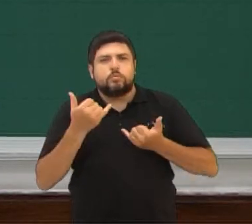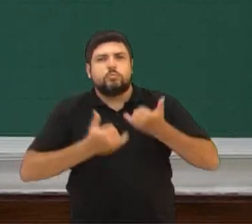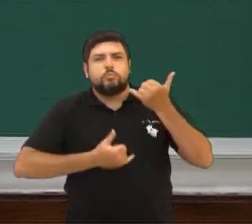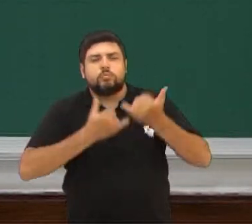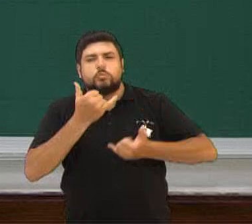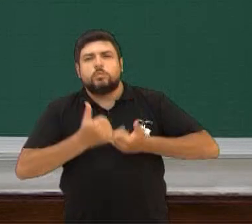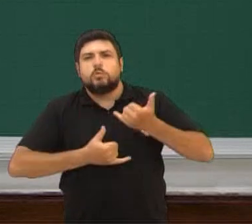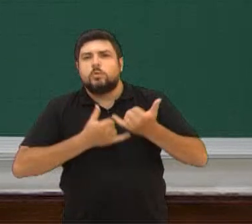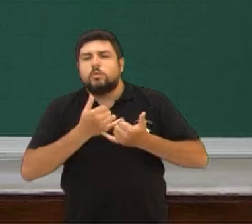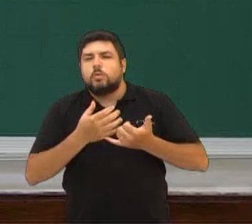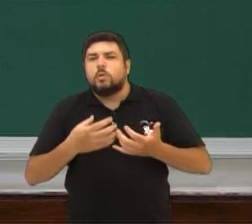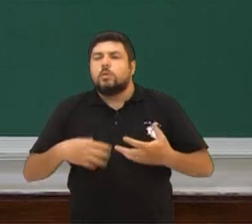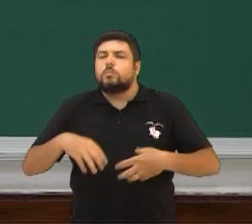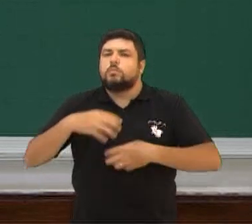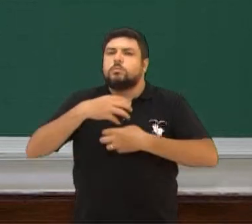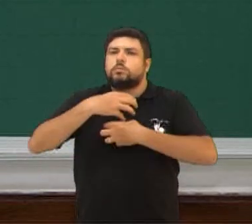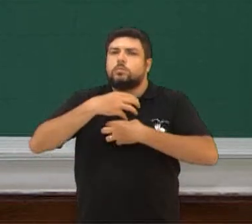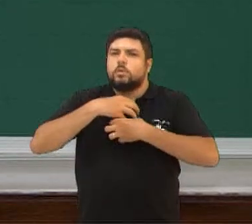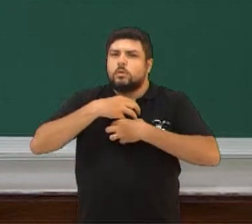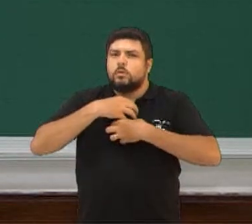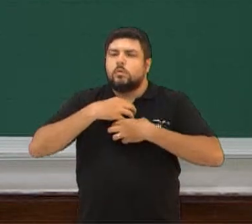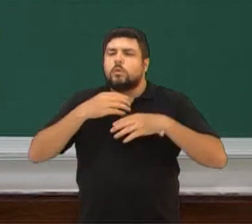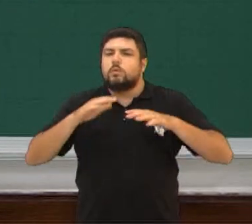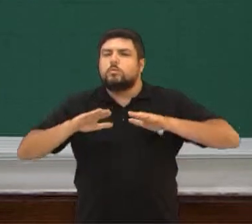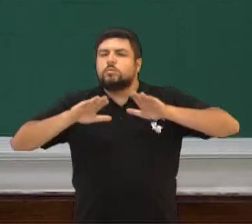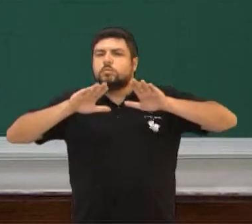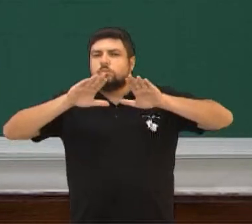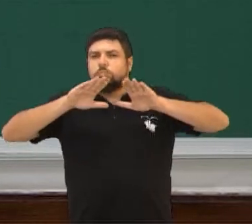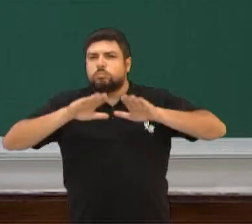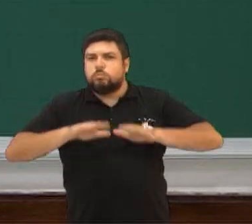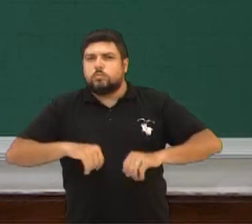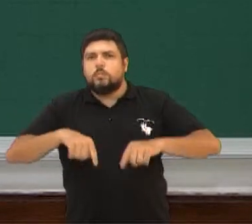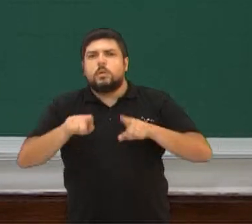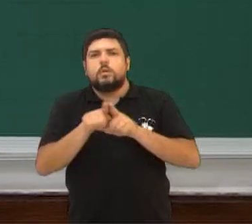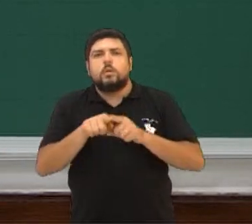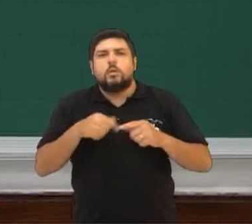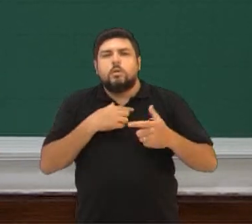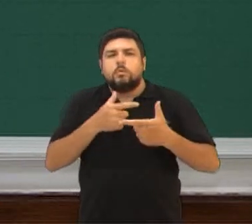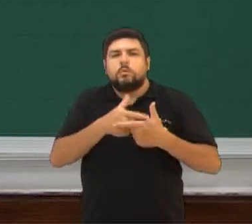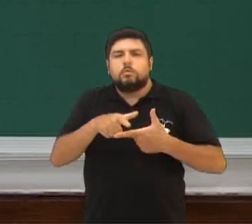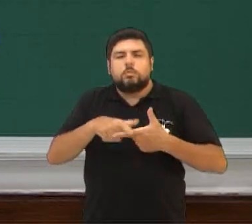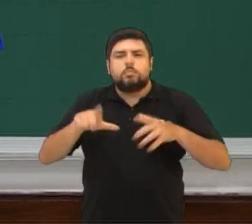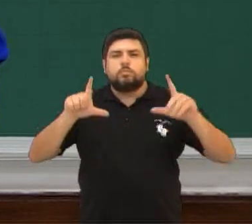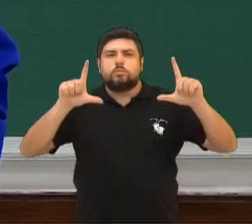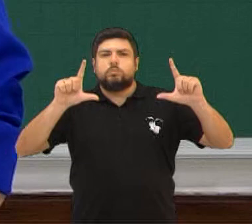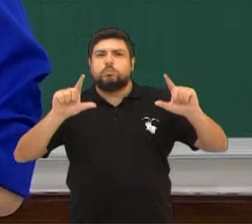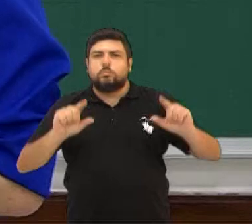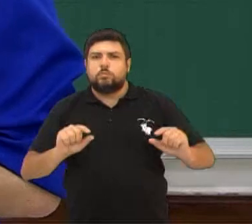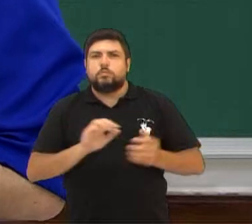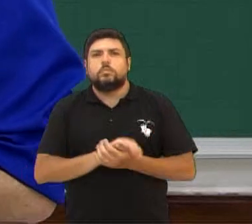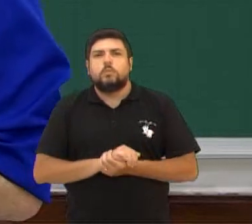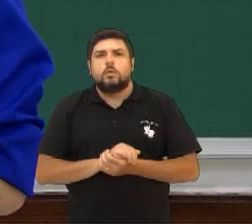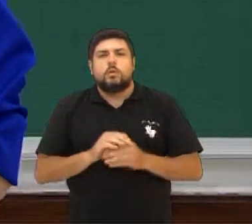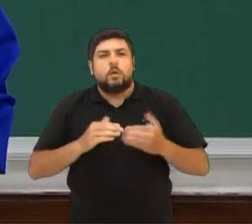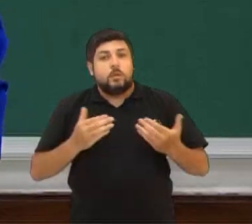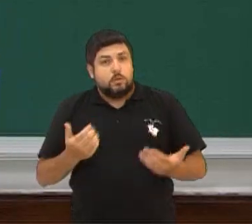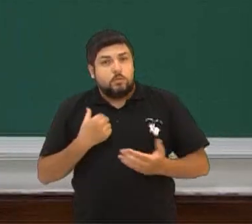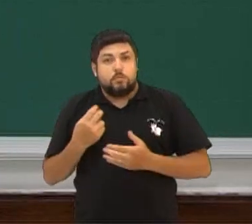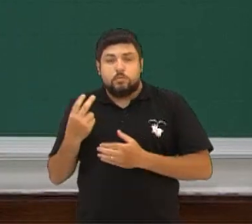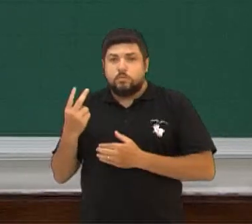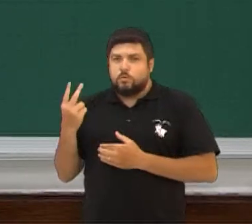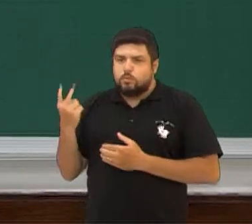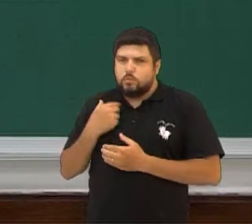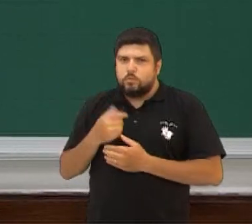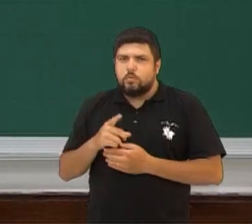de apaziguamento e diluição dos problemas sociais. Tá? Então, aqueles dois autores lá, sobretudo o